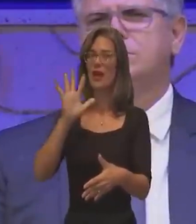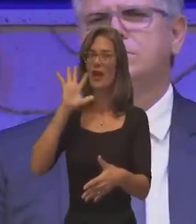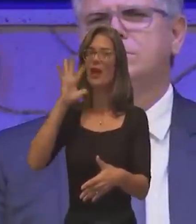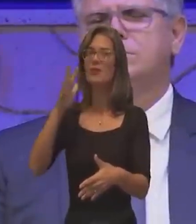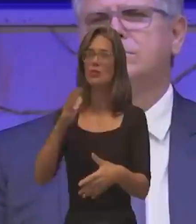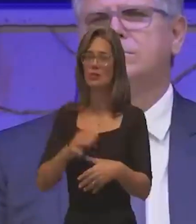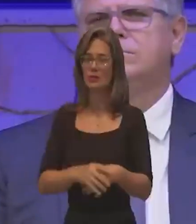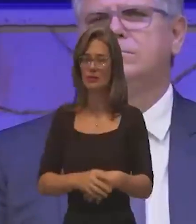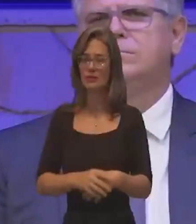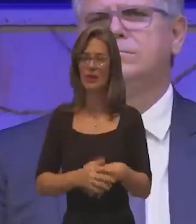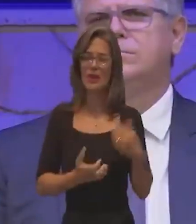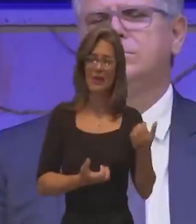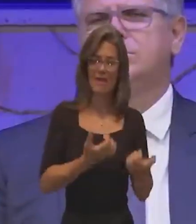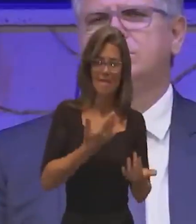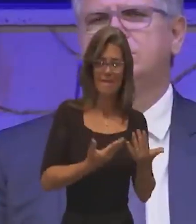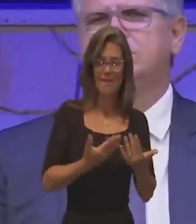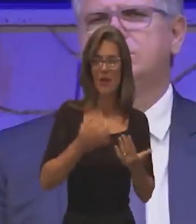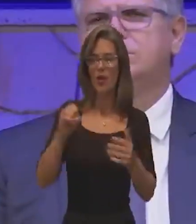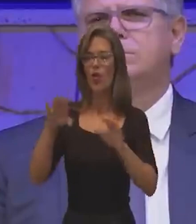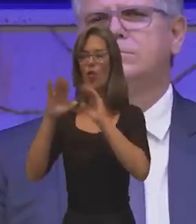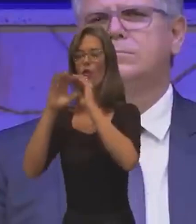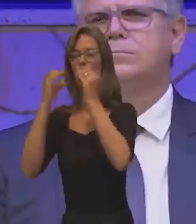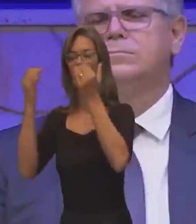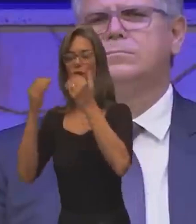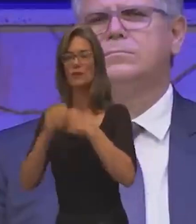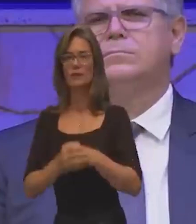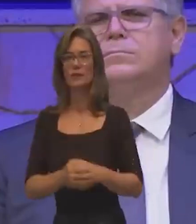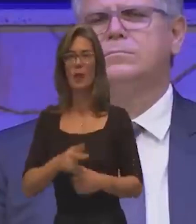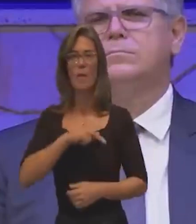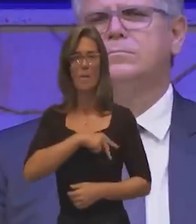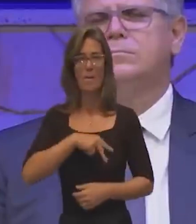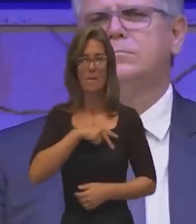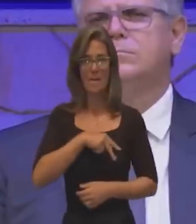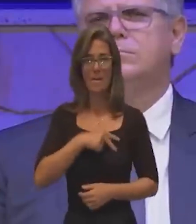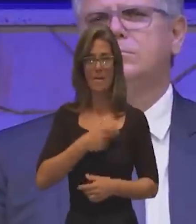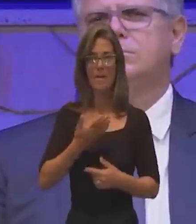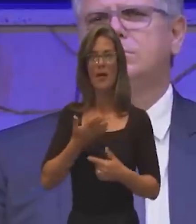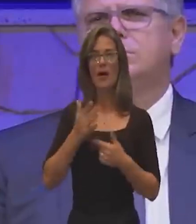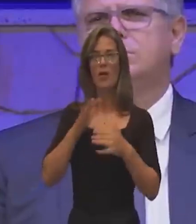Mas o apóstolo Paulo nos aponta que quando esse corpo se desfizer,